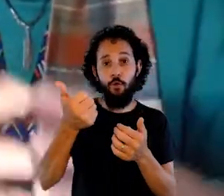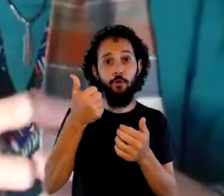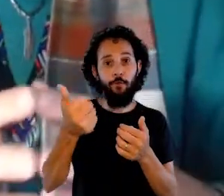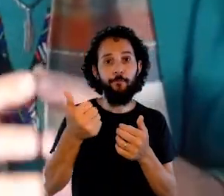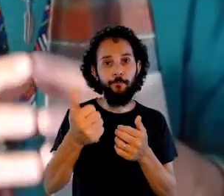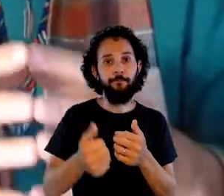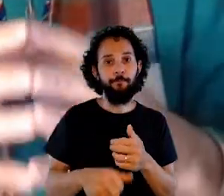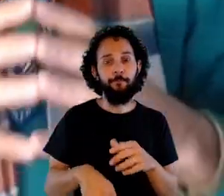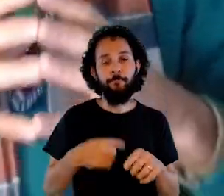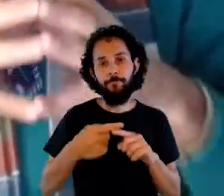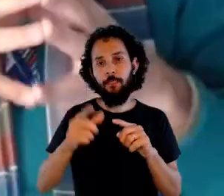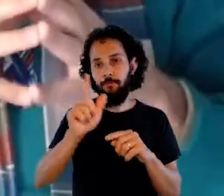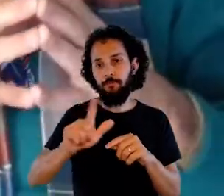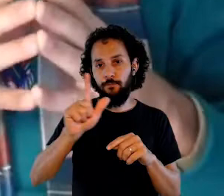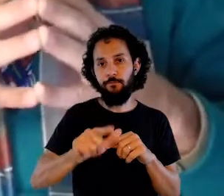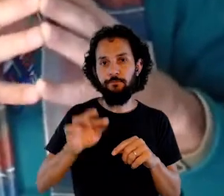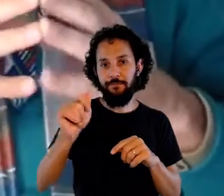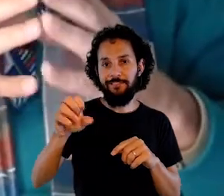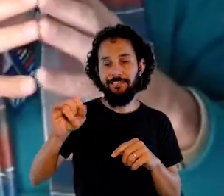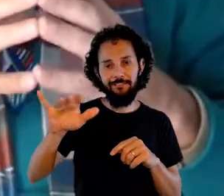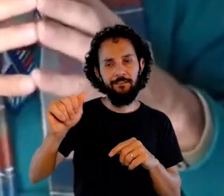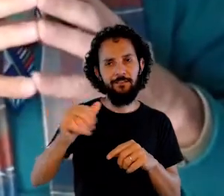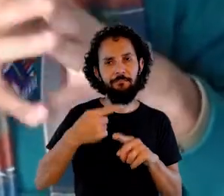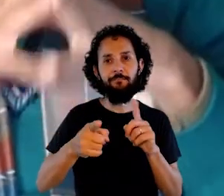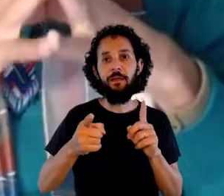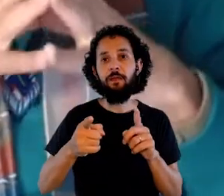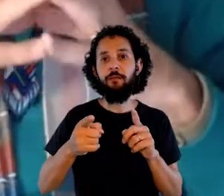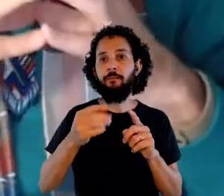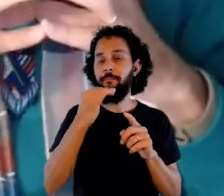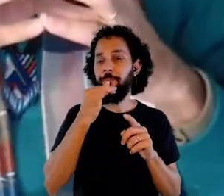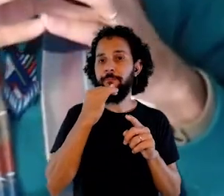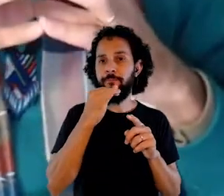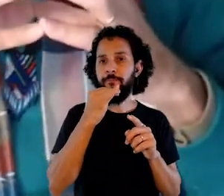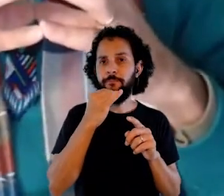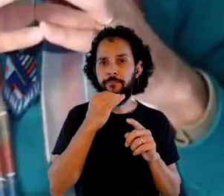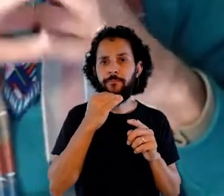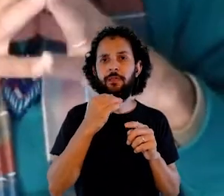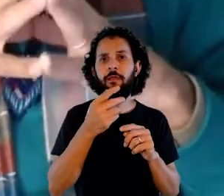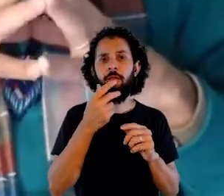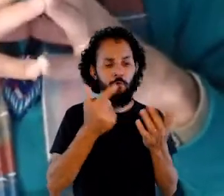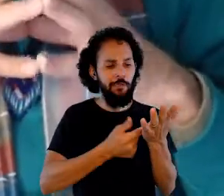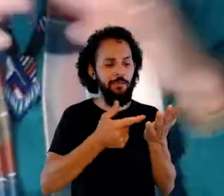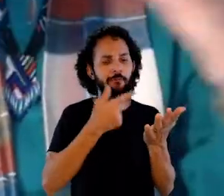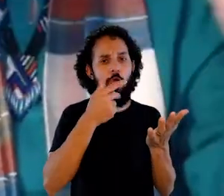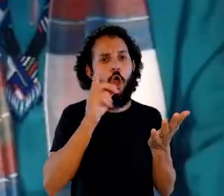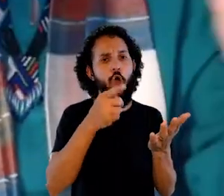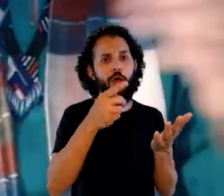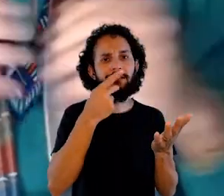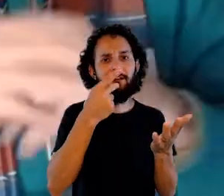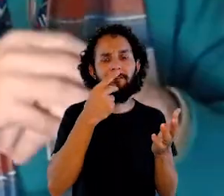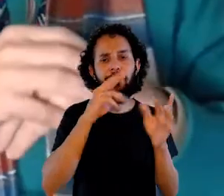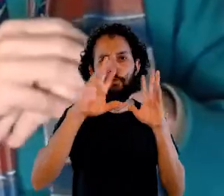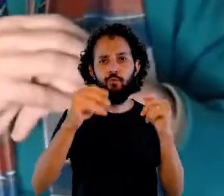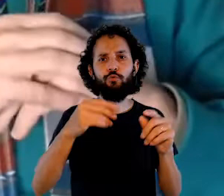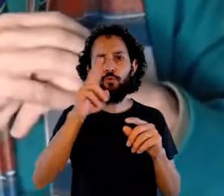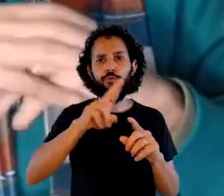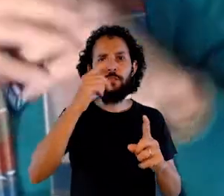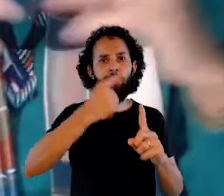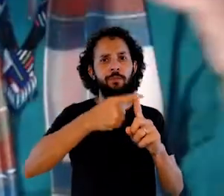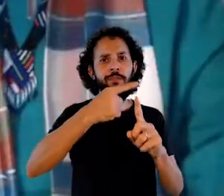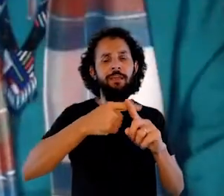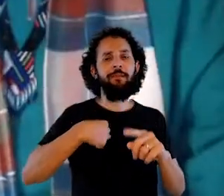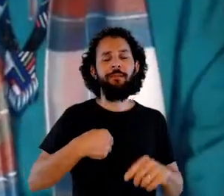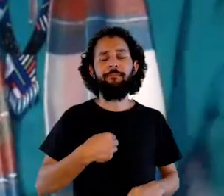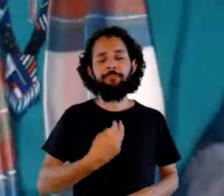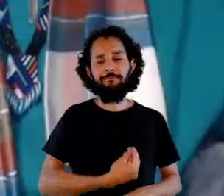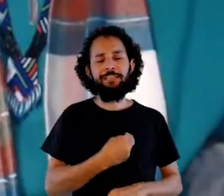alguns. Ela pega um livro de autoajuda que fala para ela assim, olha, você tem que falar tudo no positivo. Então, a pessoa fala assim, minha vida está maravilhosa. Minha